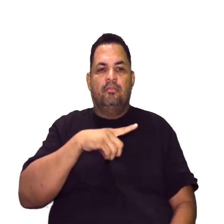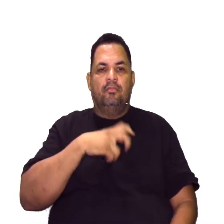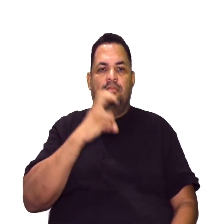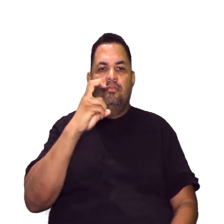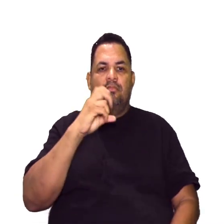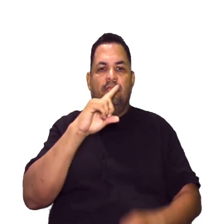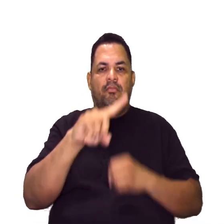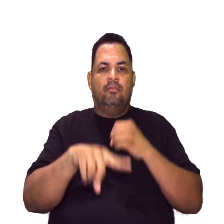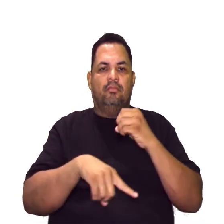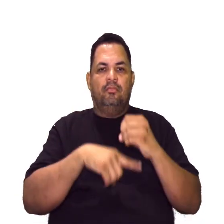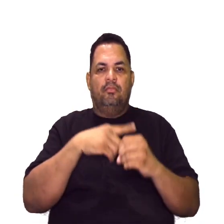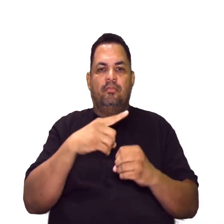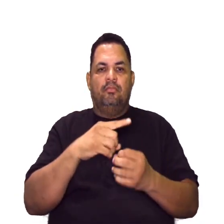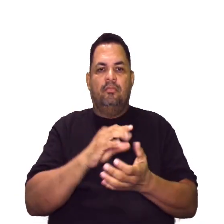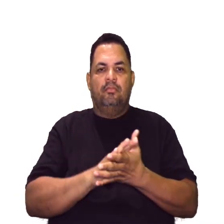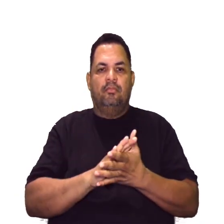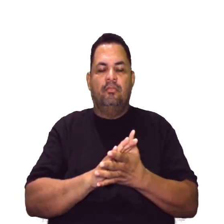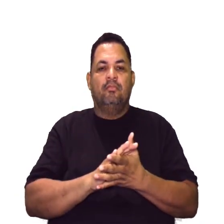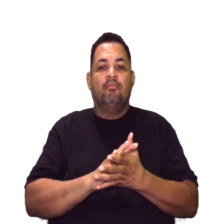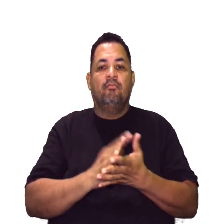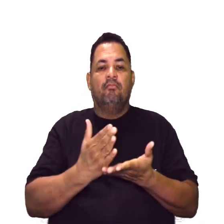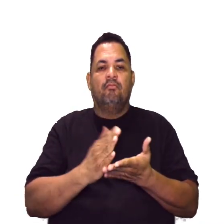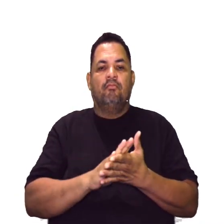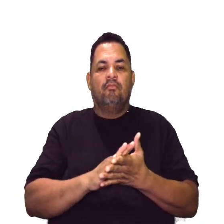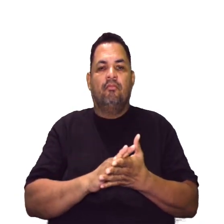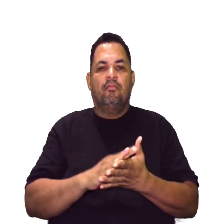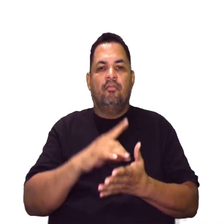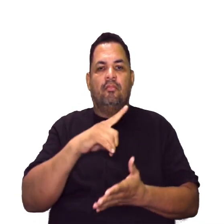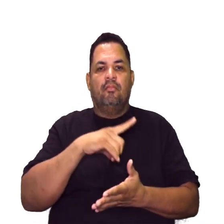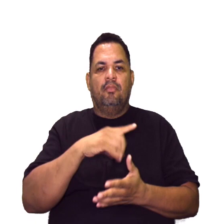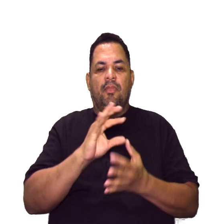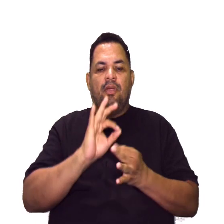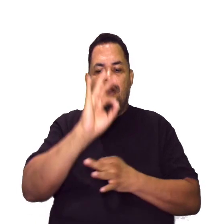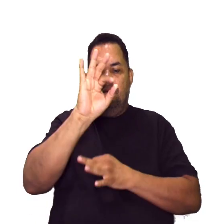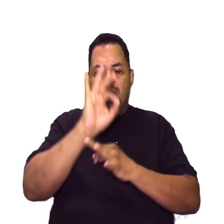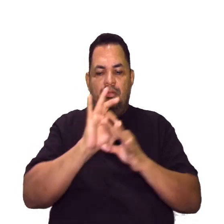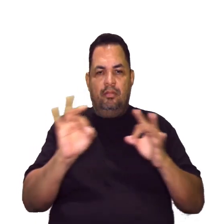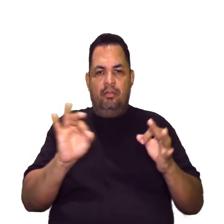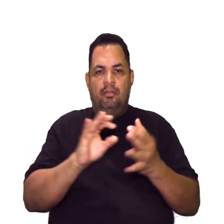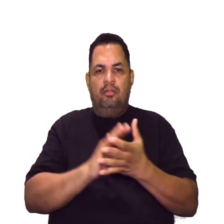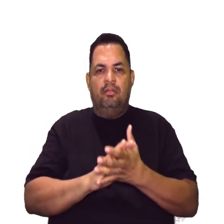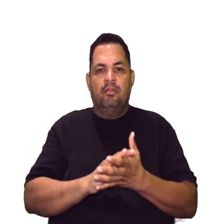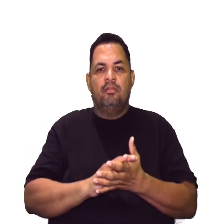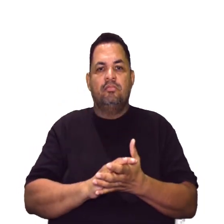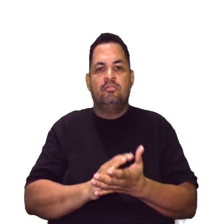átomos, no total, dizemos que a geometria dela é